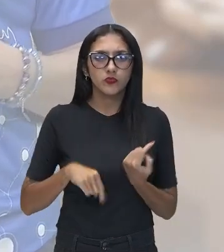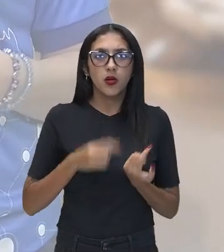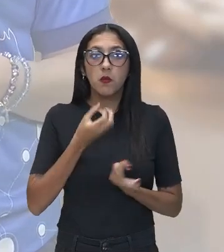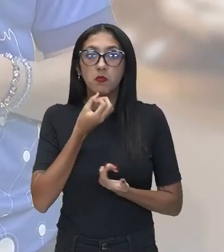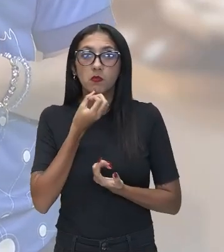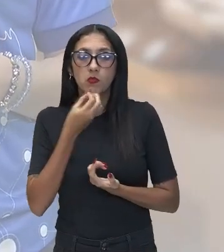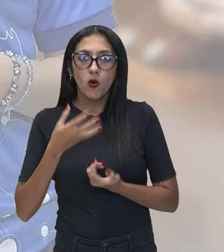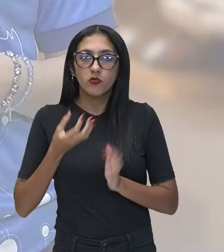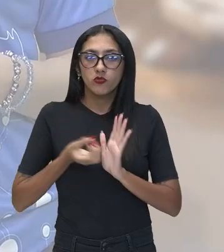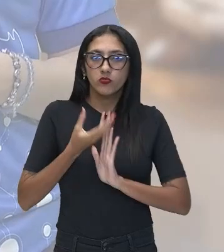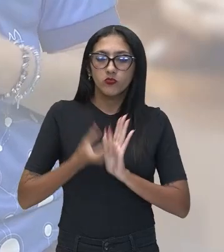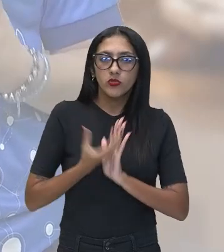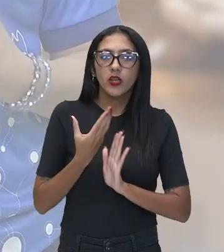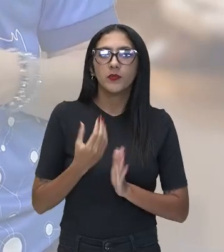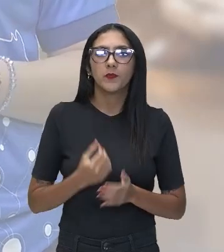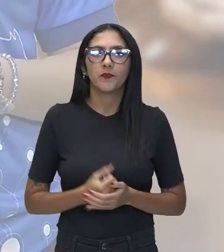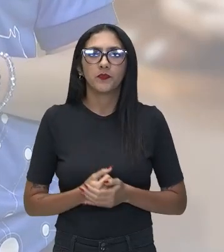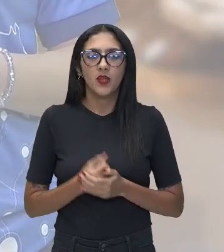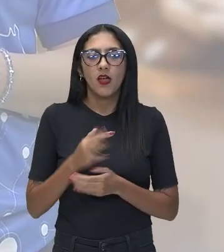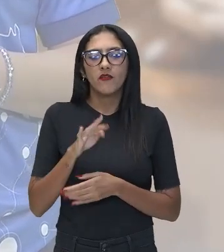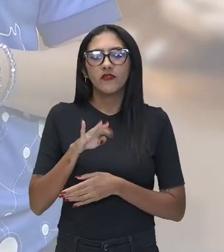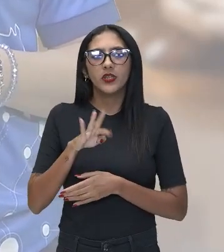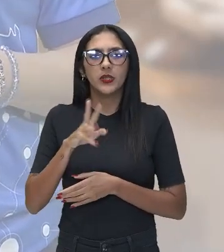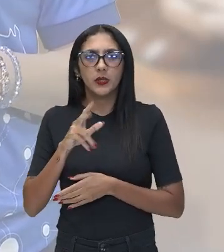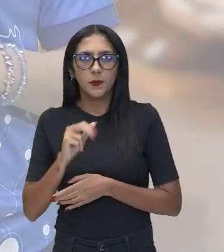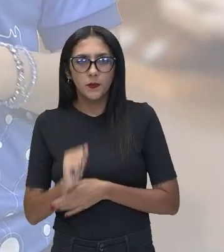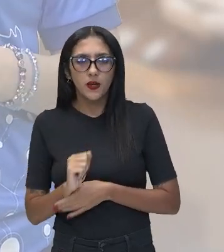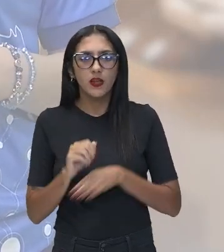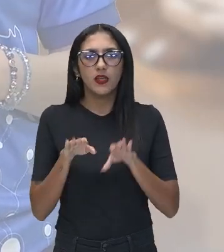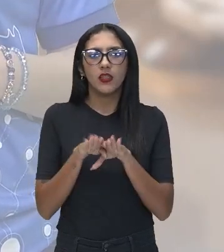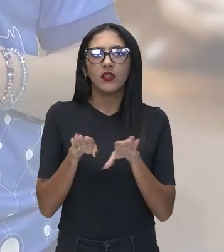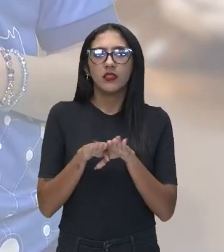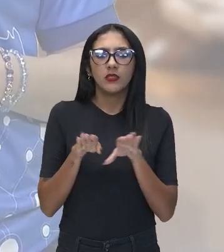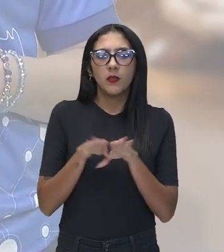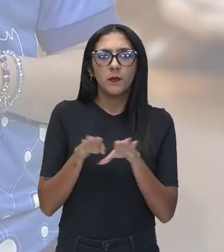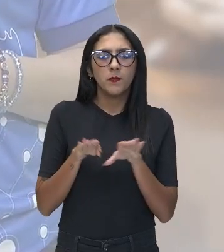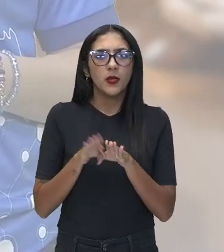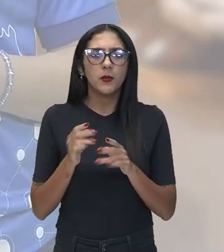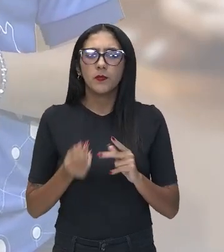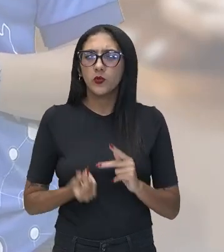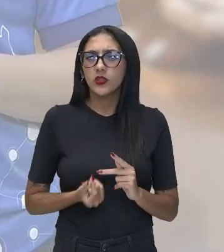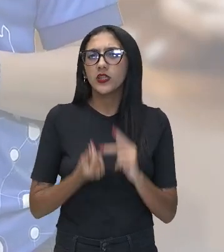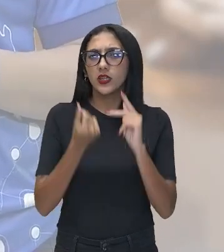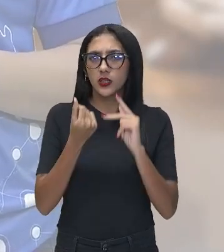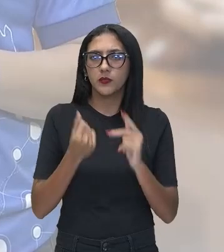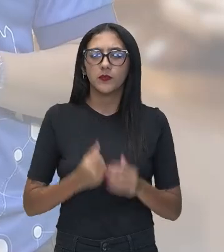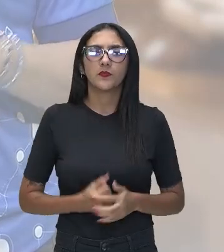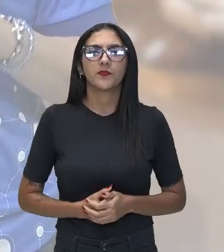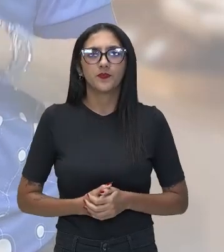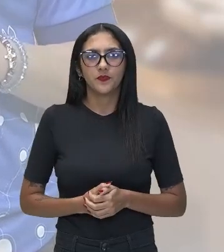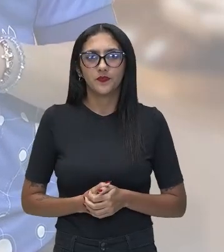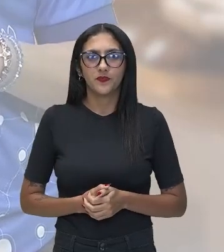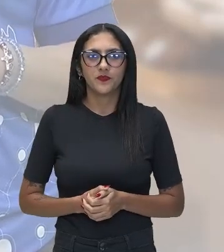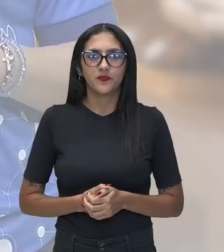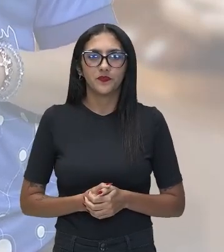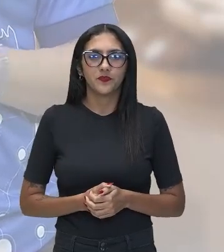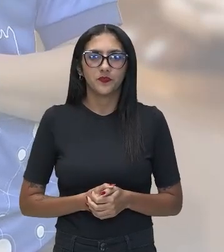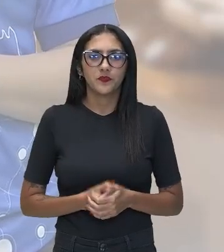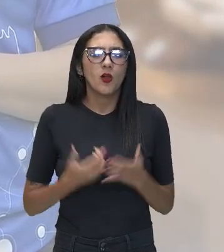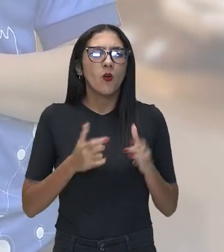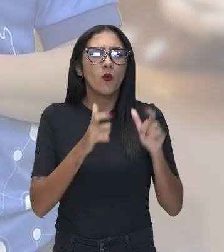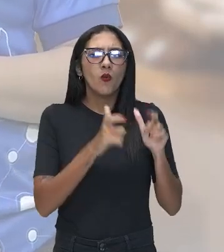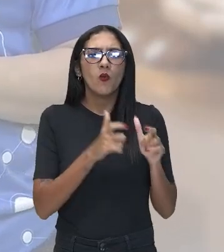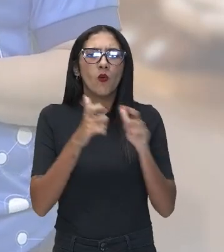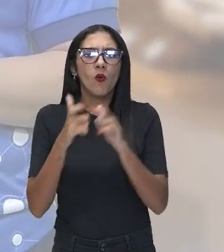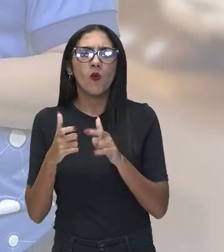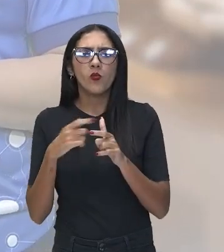com fibras suficientes aí para manter todo o nosso corpo bem regulado, né? Então, onde é que a gente, na pirâmide alimentar,